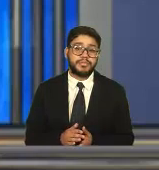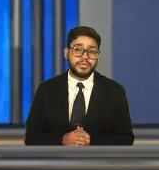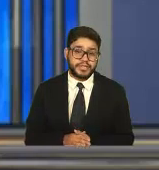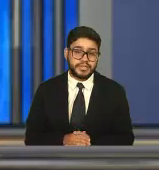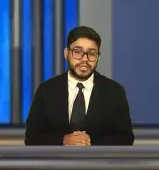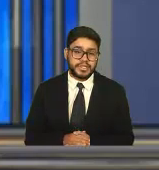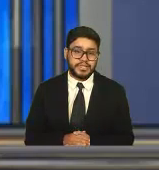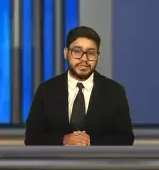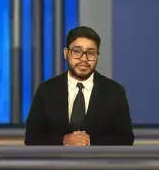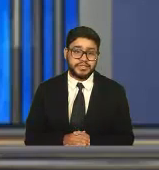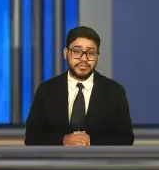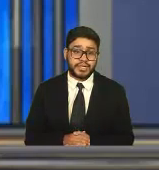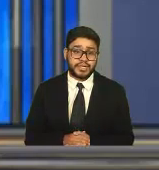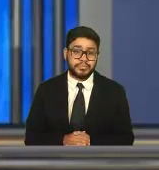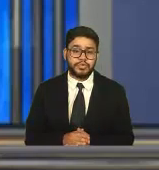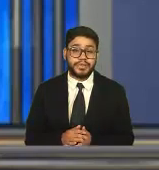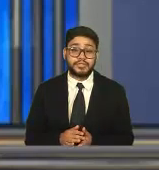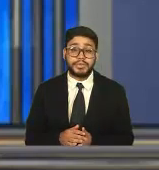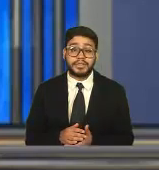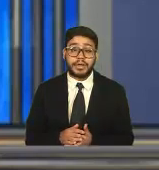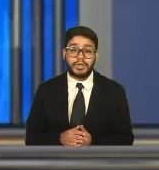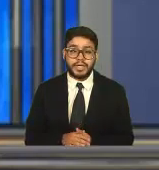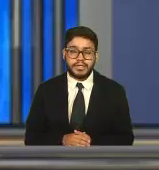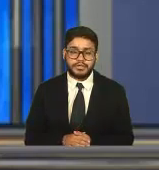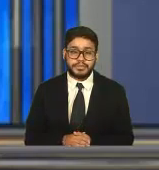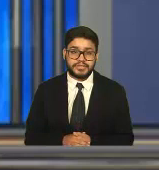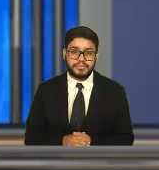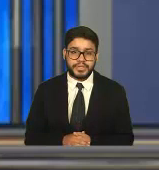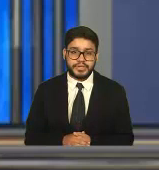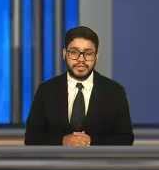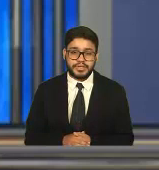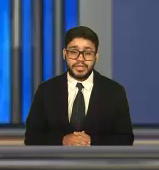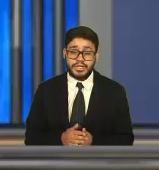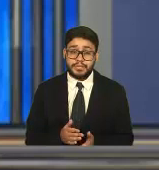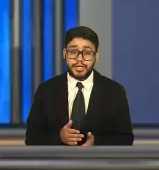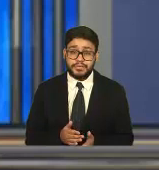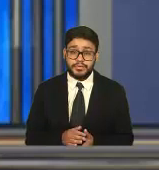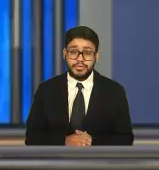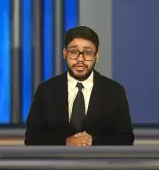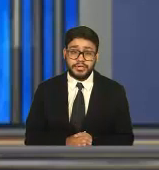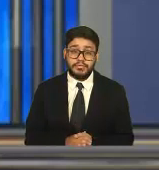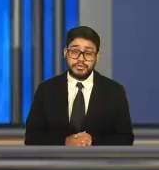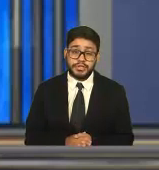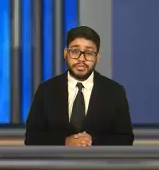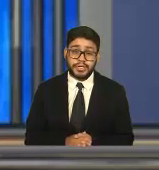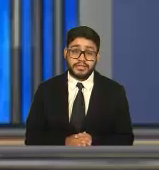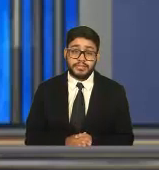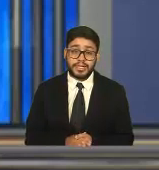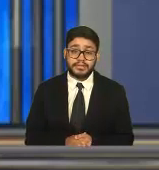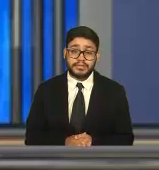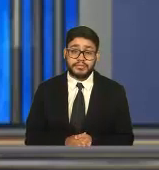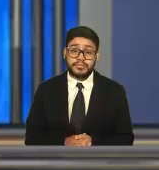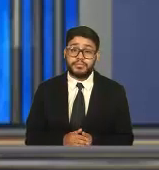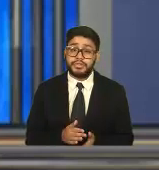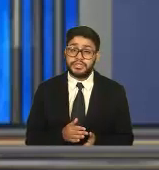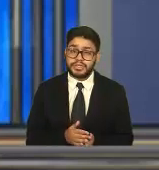só o veículo poluente e que existe uma preocupação ambiental entre os participantes EA Praia do Forno foi escolhida